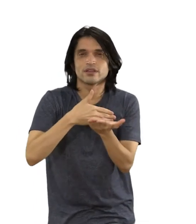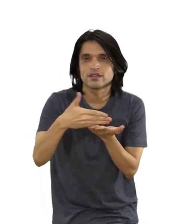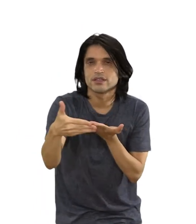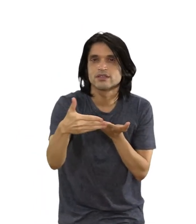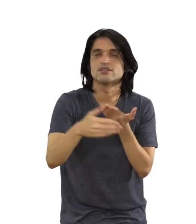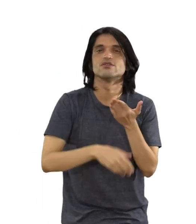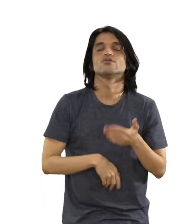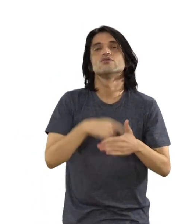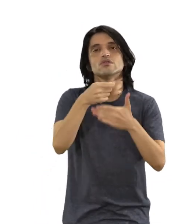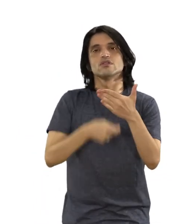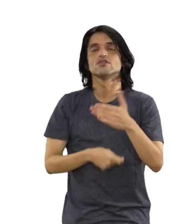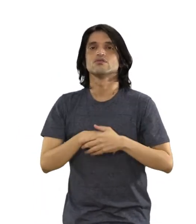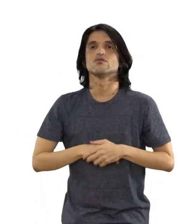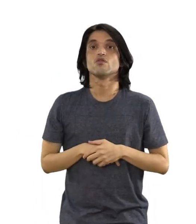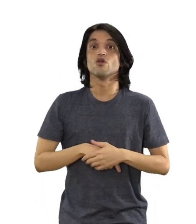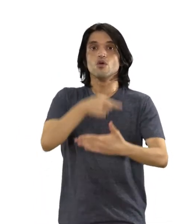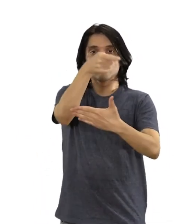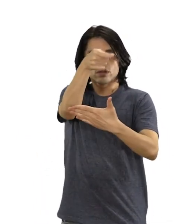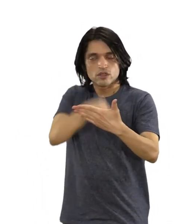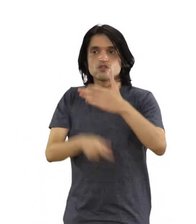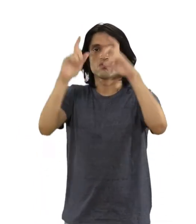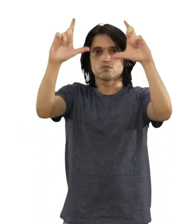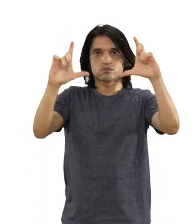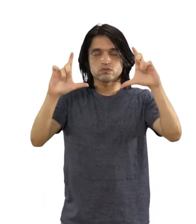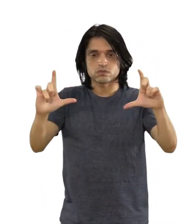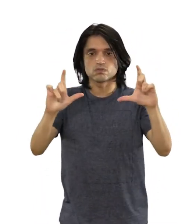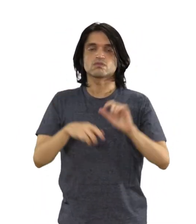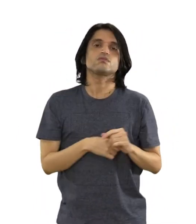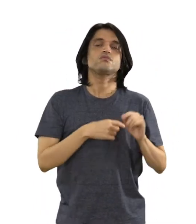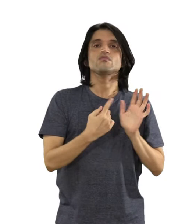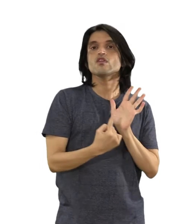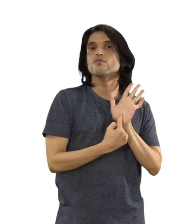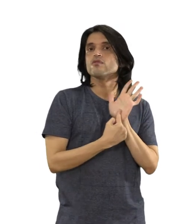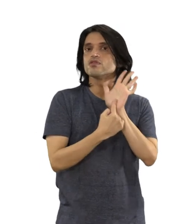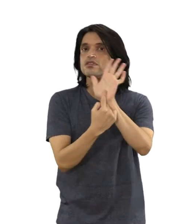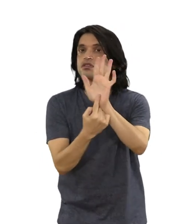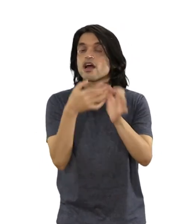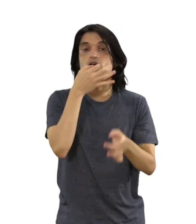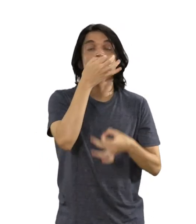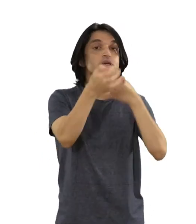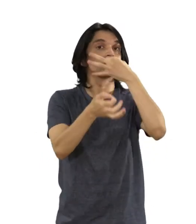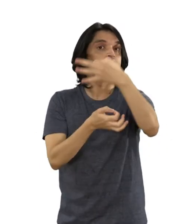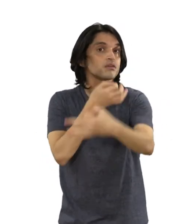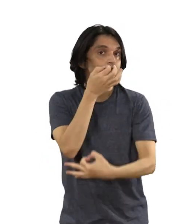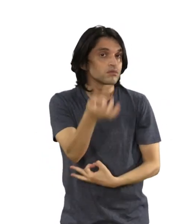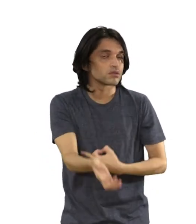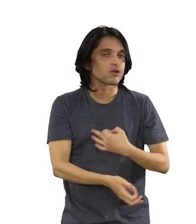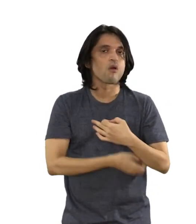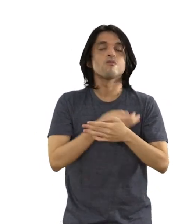mensagem. Corpo do texto: expor o pedido acompanhado de argumentos